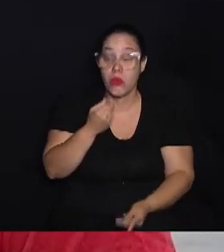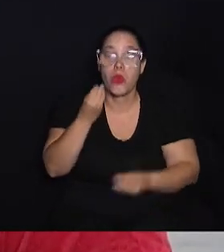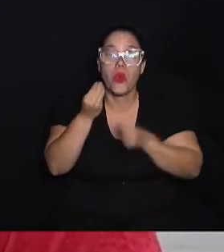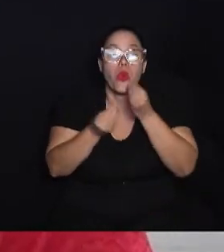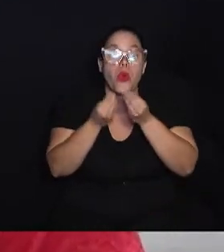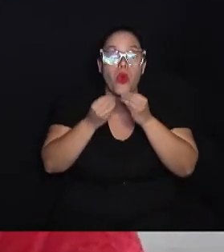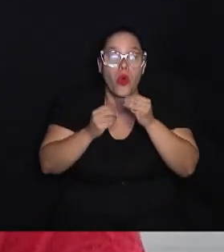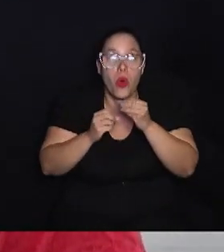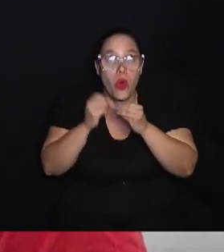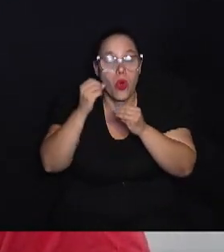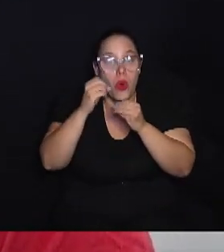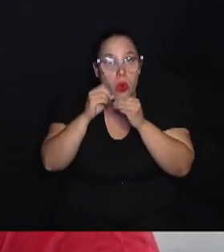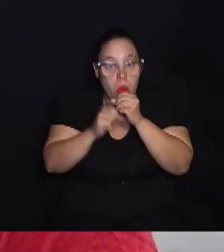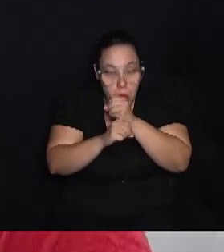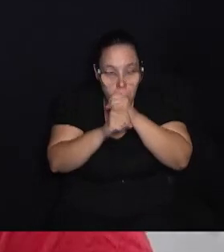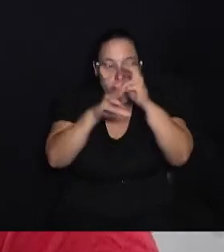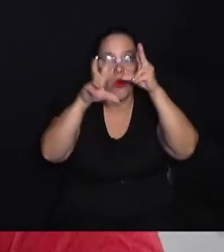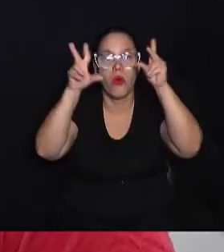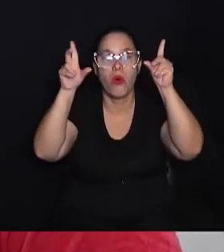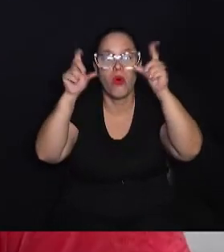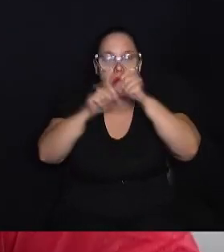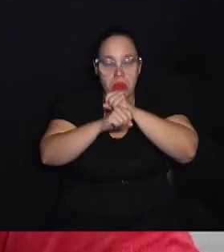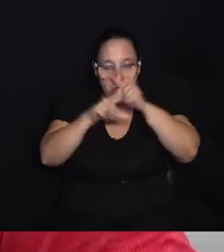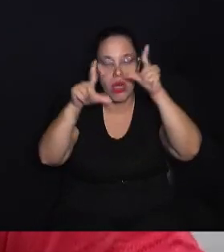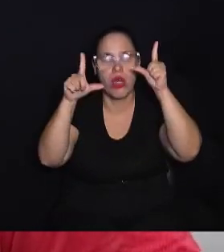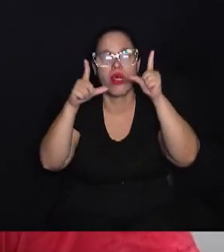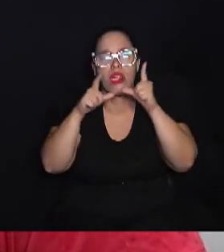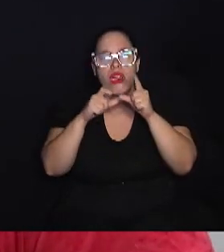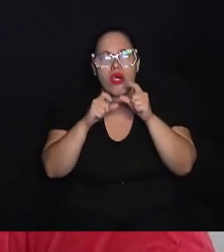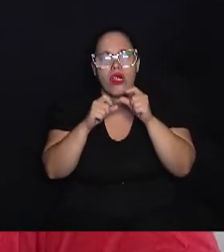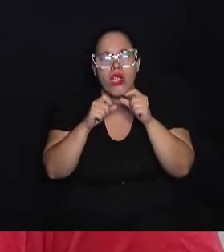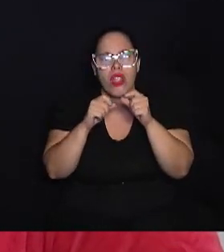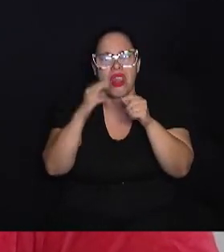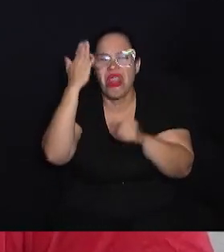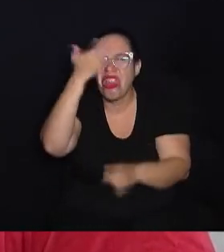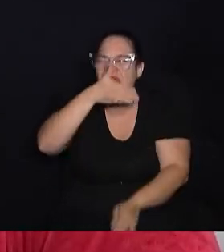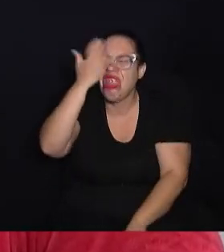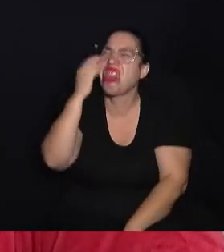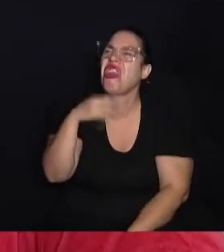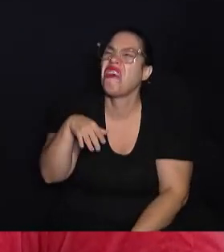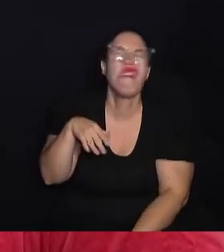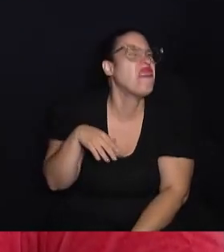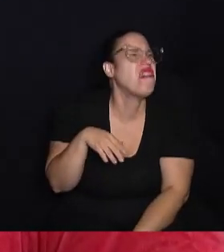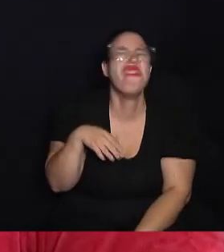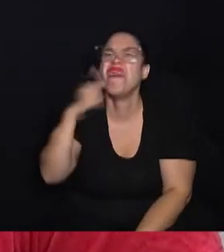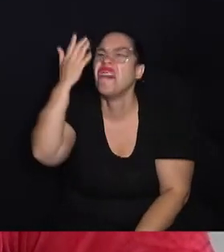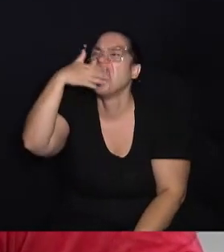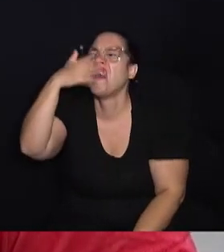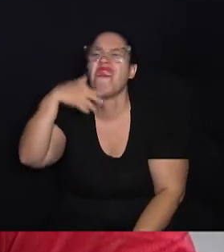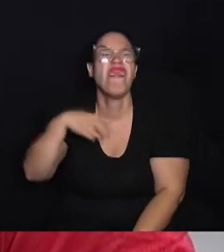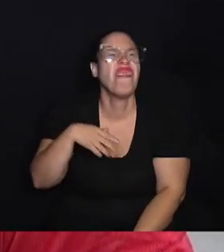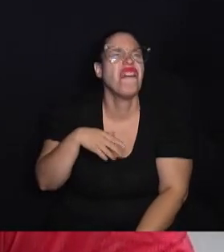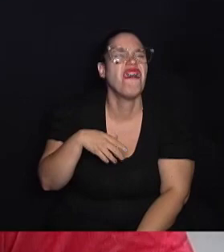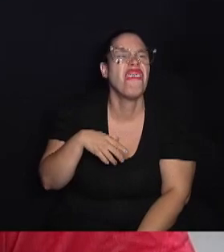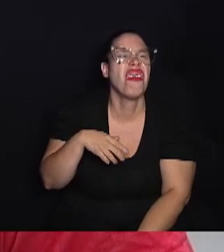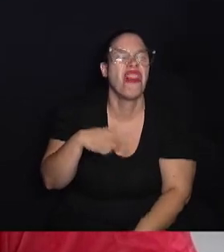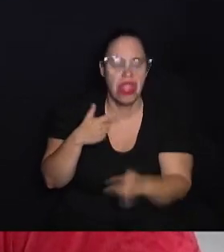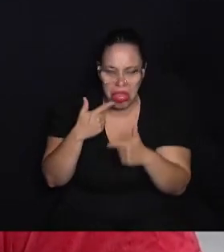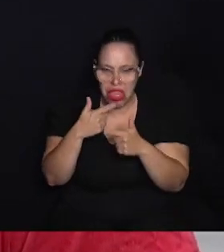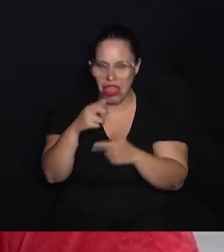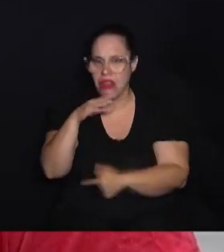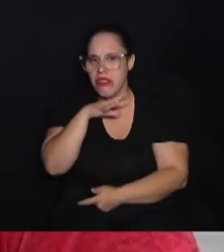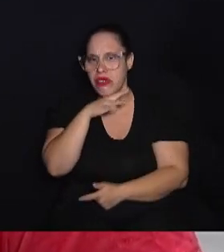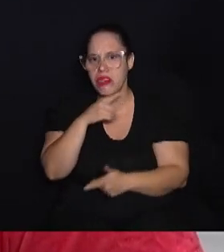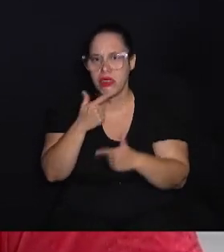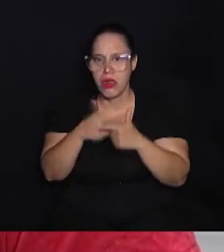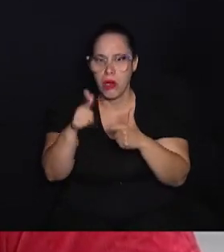amanheceu Campinas? Amanheceu tudo enfumaçado. Tá ruim. Você já teve algum problema respiratório,